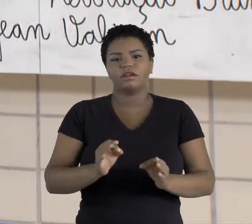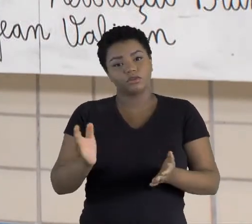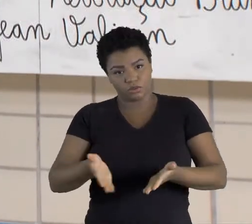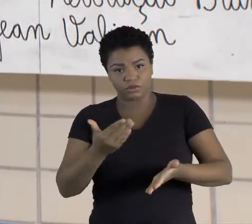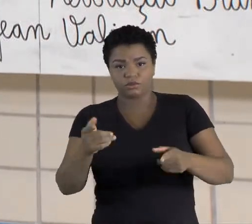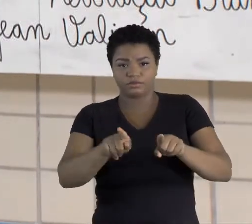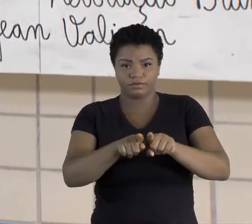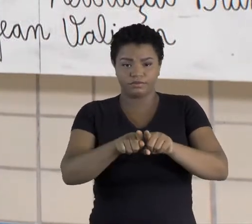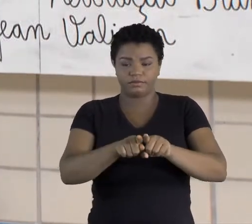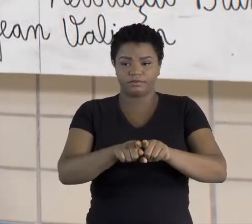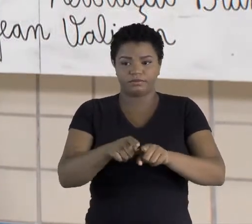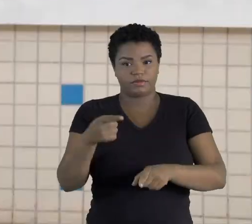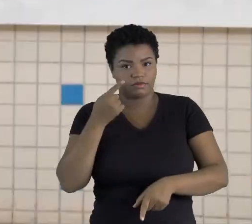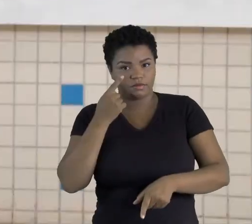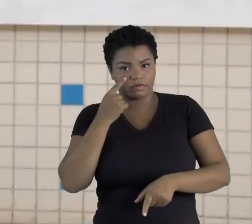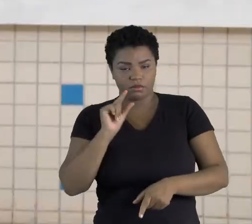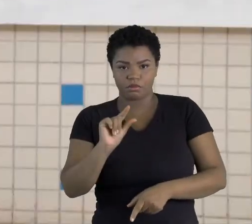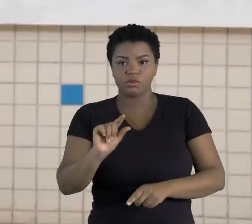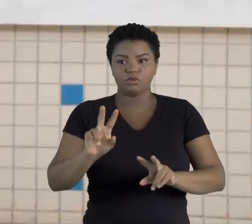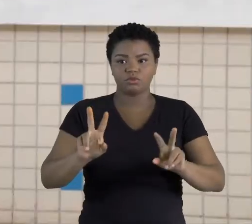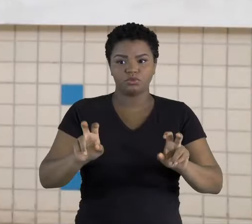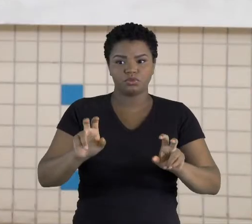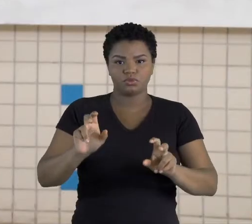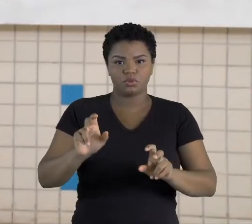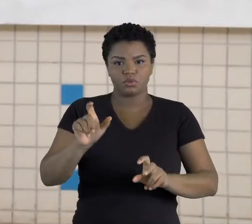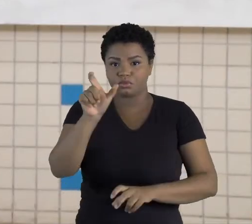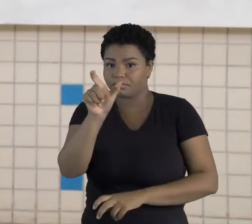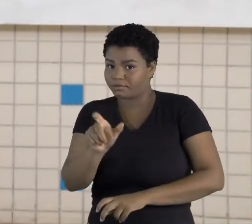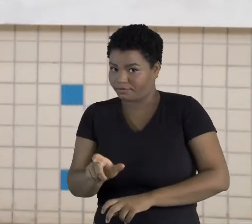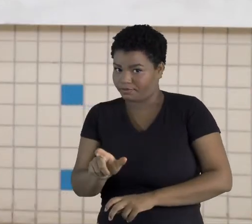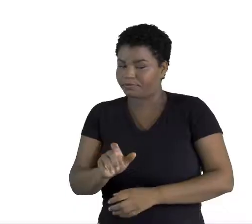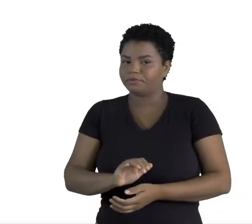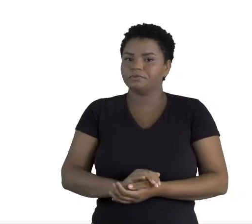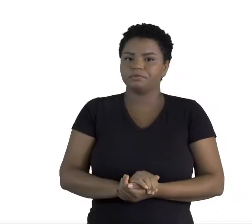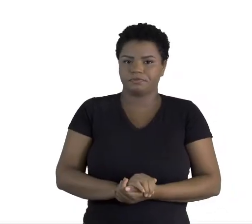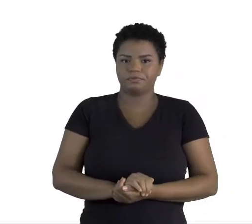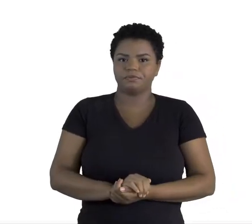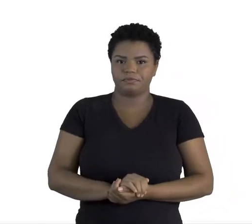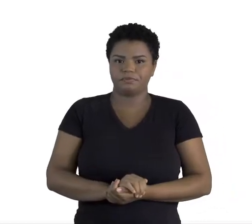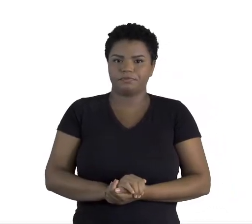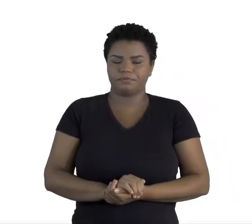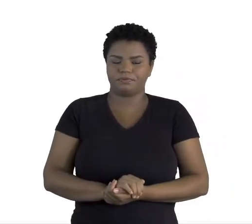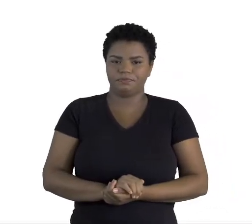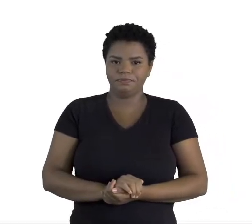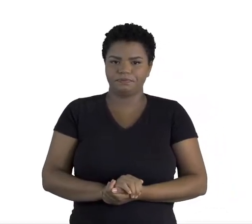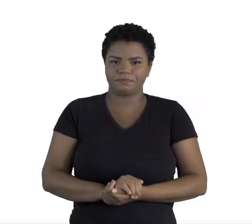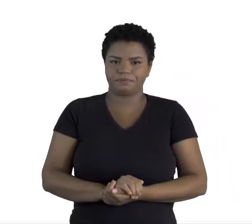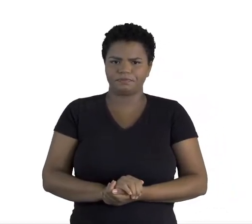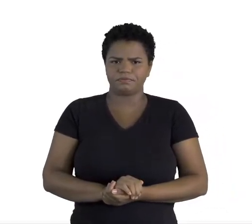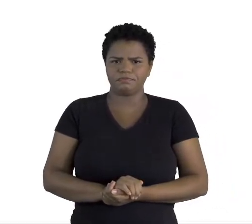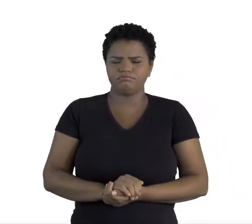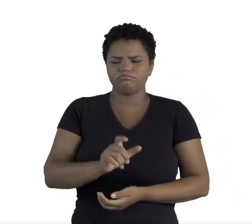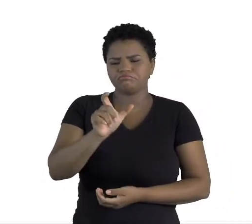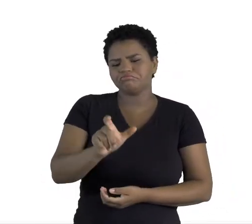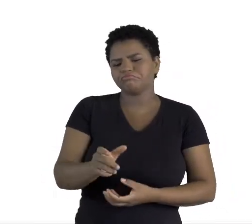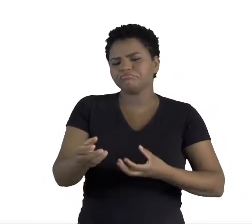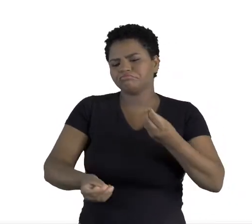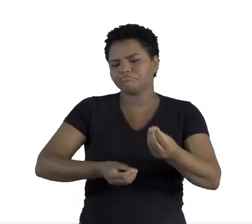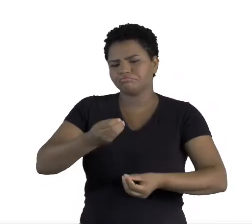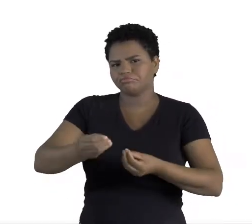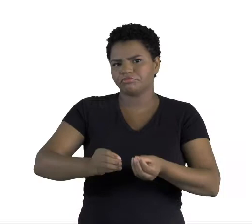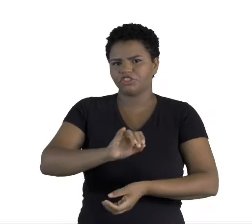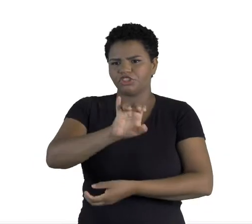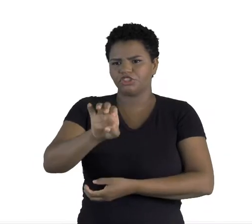Vamos ver um pouquinho sobre ele, sobre o personagem? Então, como foi esse personagem, Jean